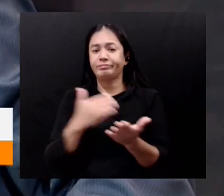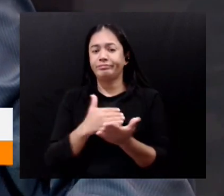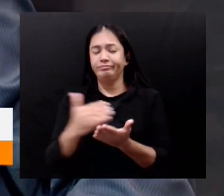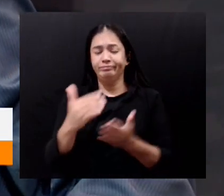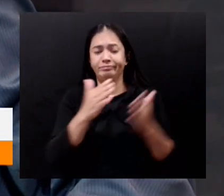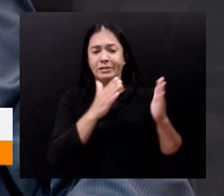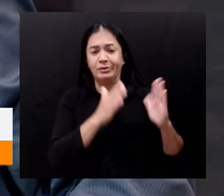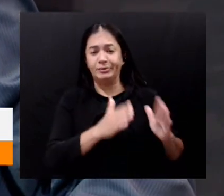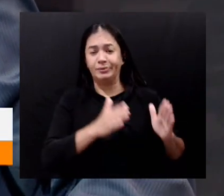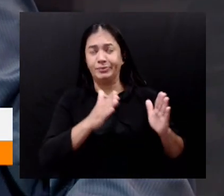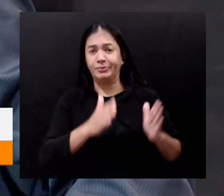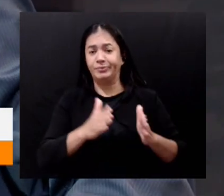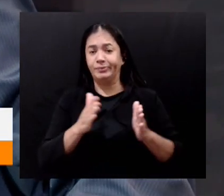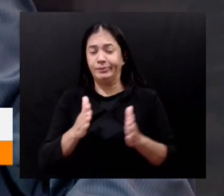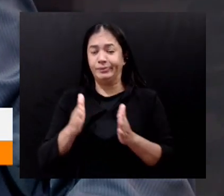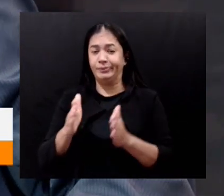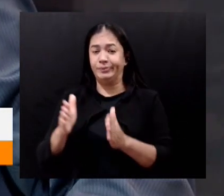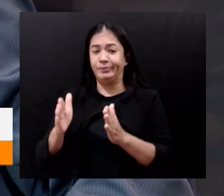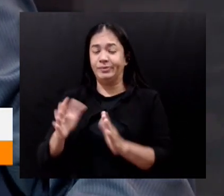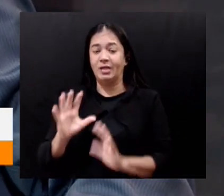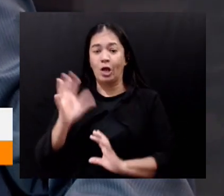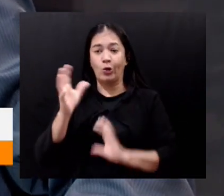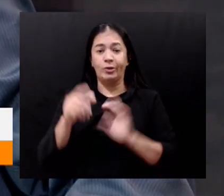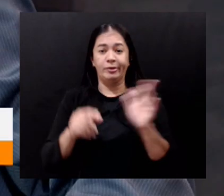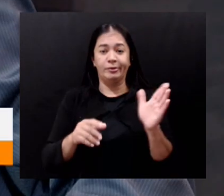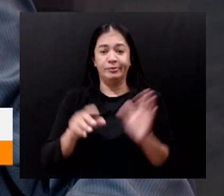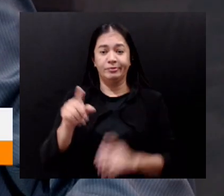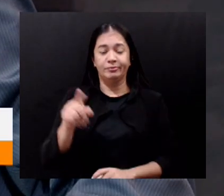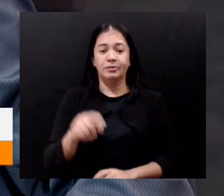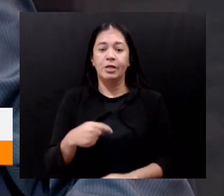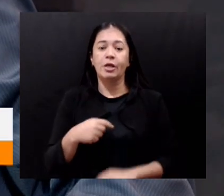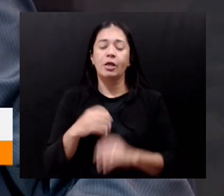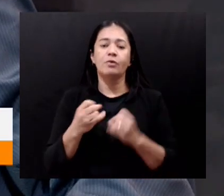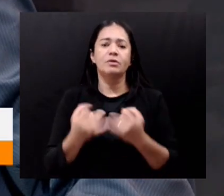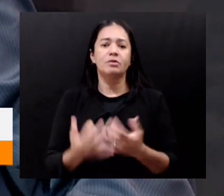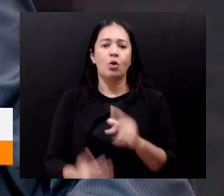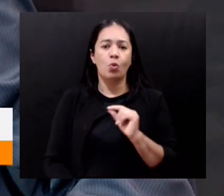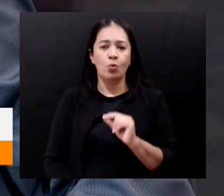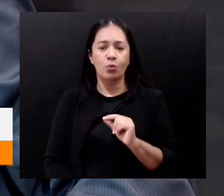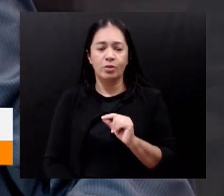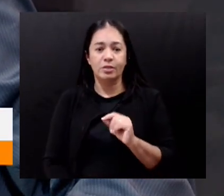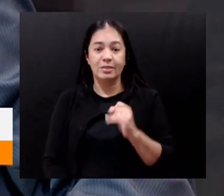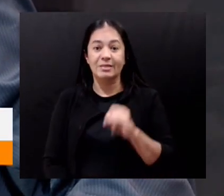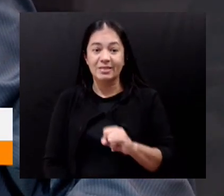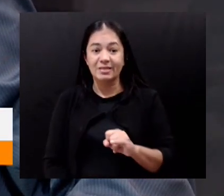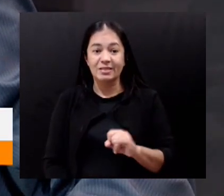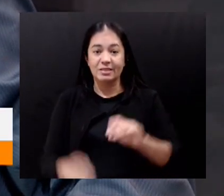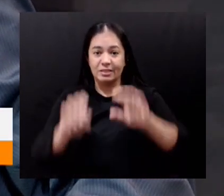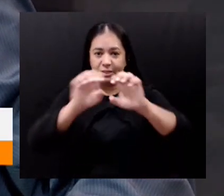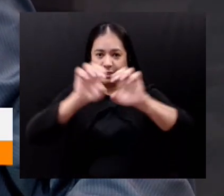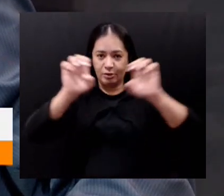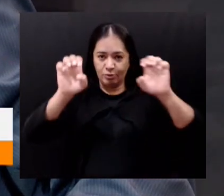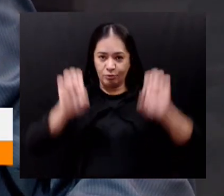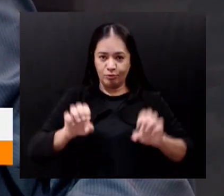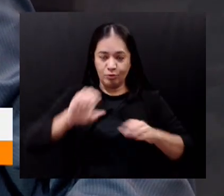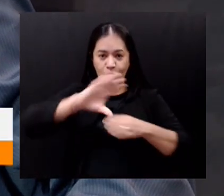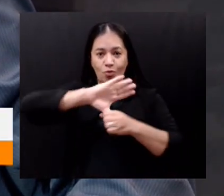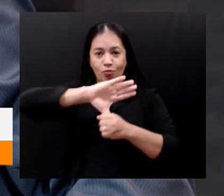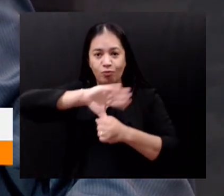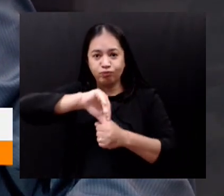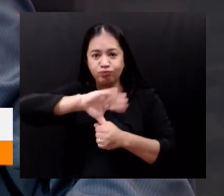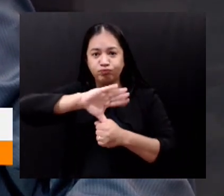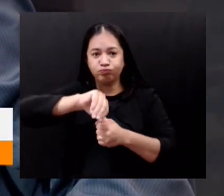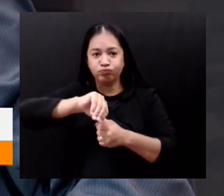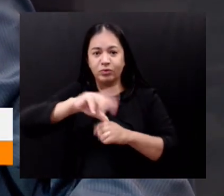nebulosos que acontecem lá, né? O que eu diria? Se você estruturasse o seu consulado, as suas embaixadas para trabalhar